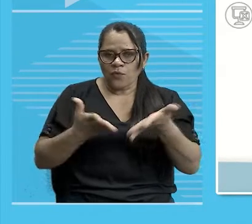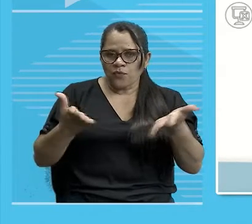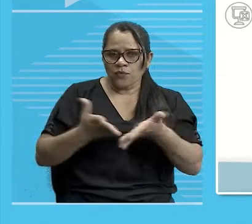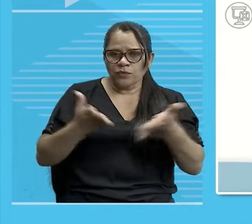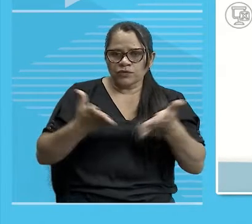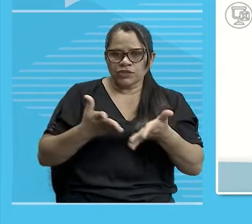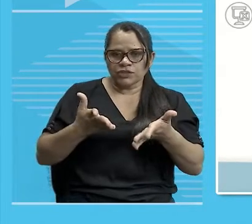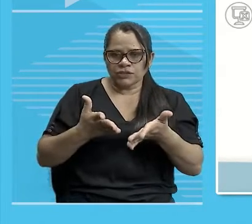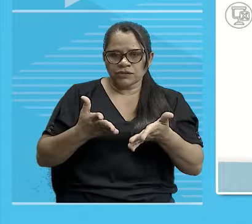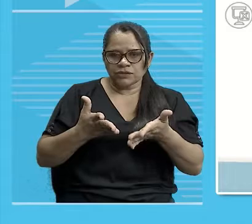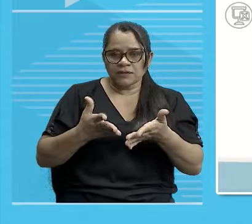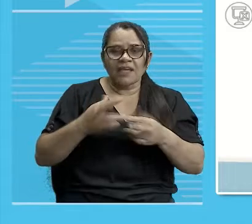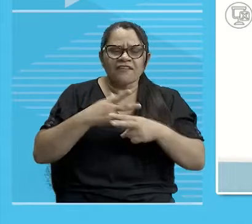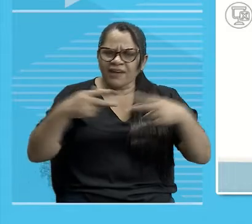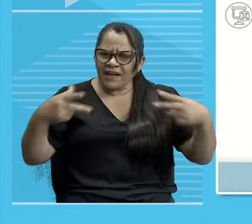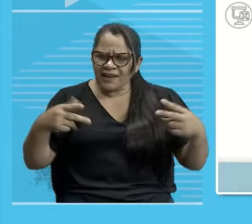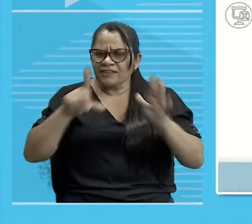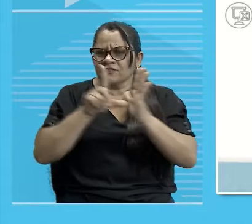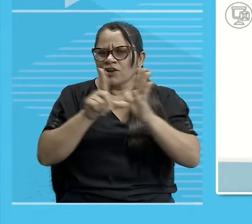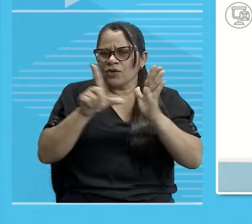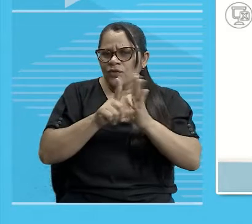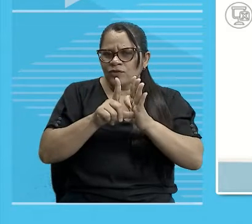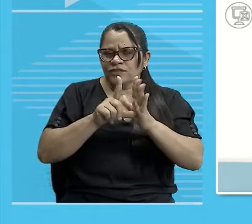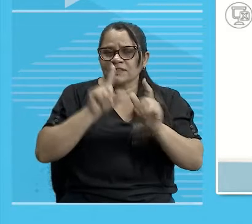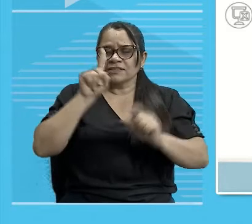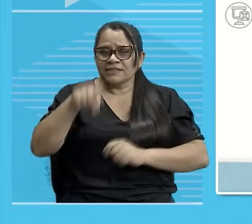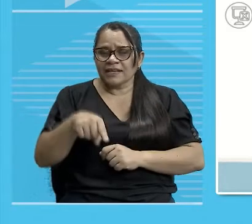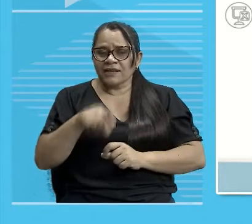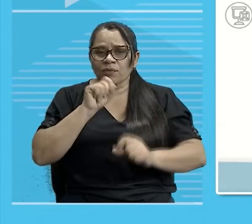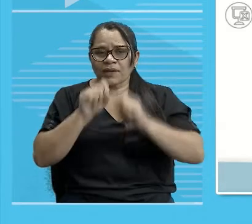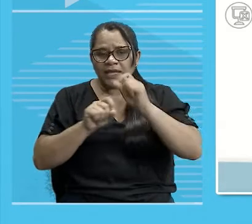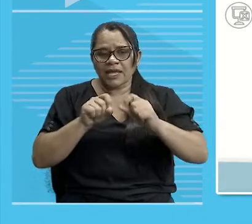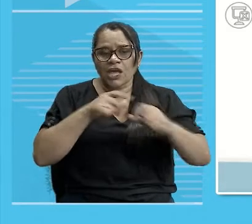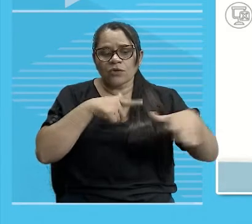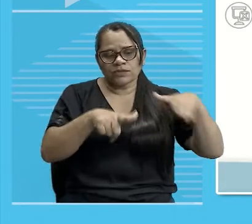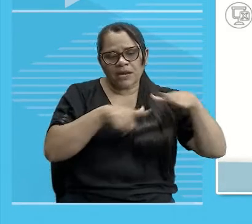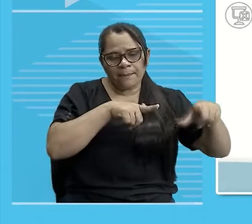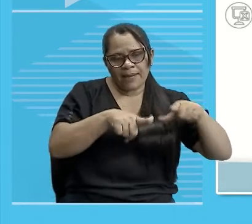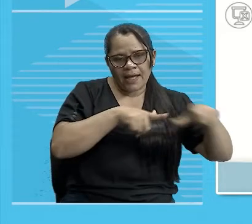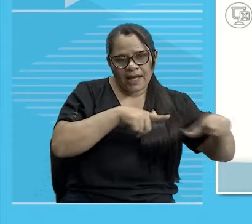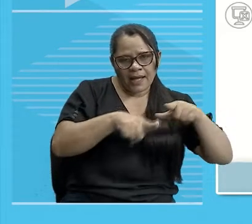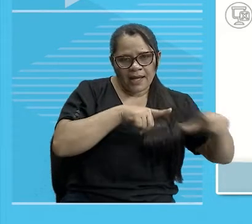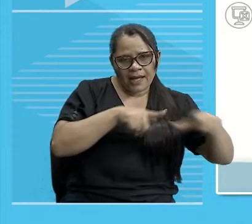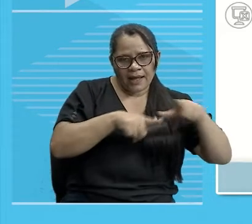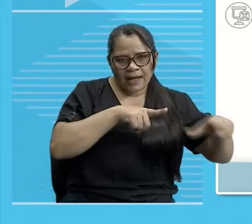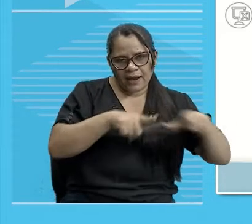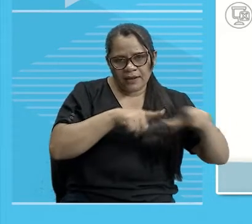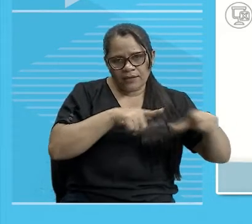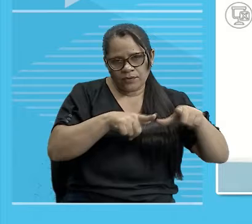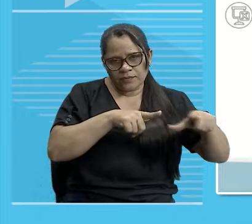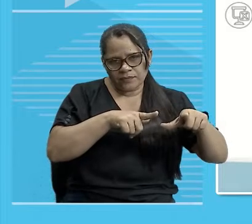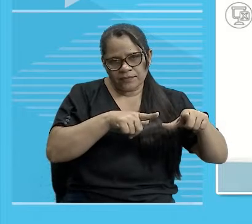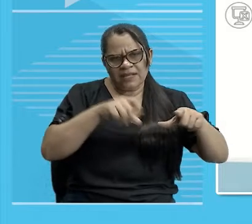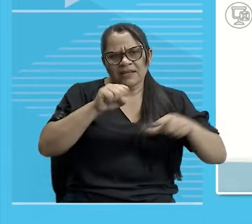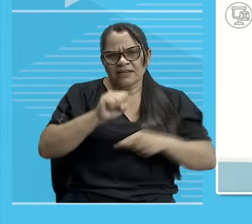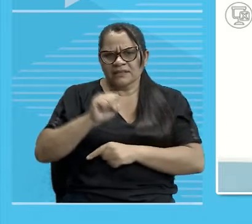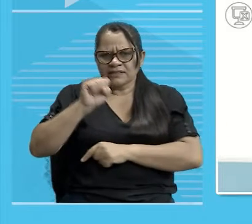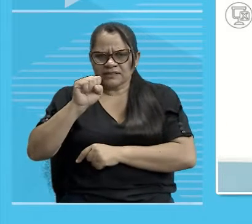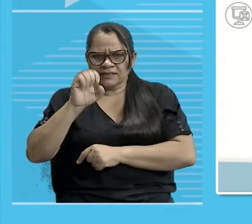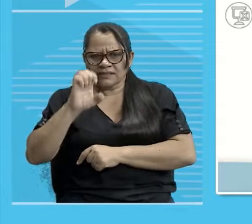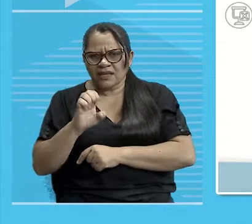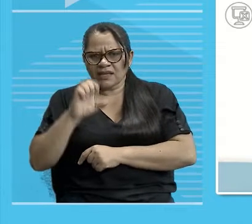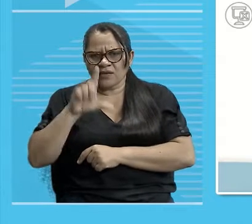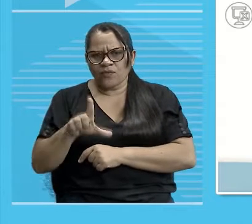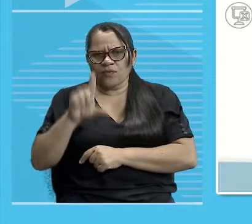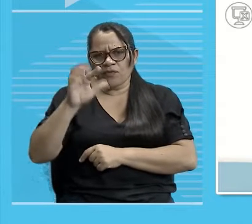em muitas lojas é aquele serviço selfie checkout Ou seja você